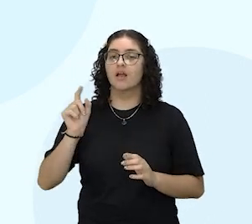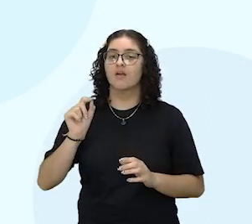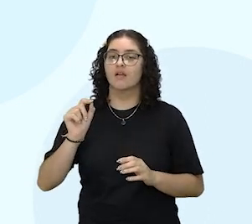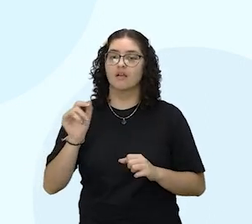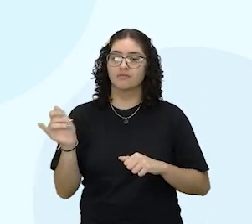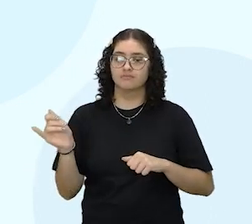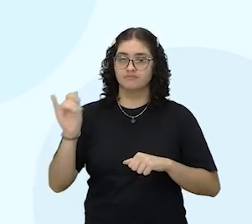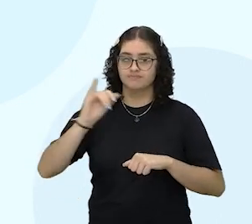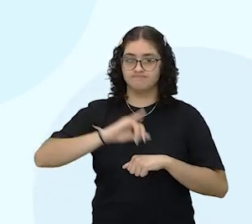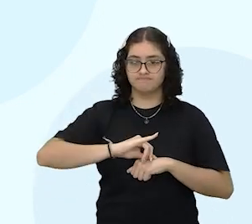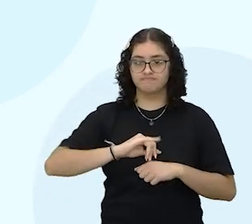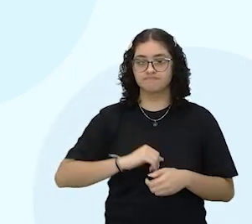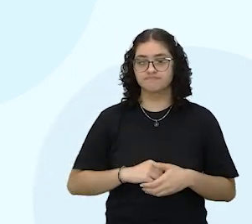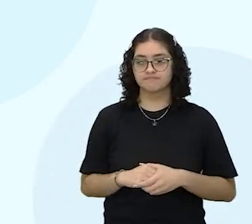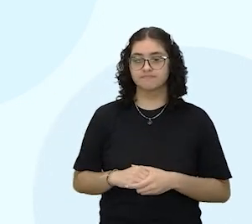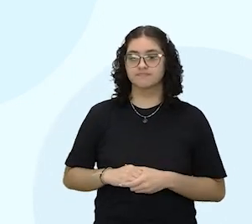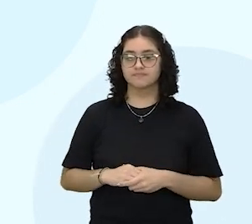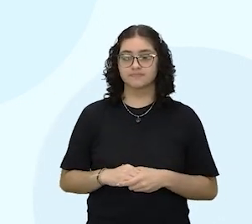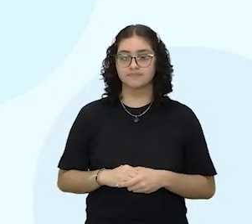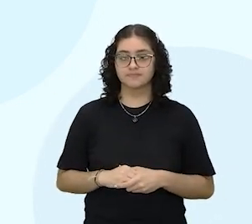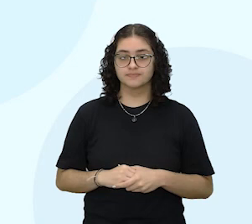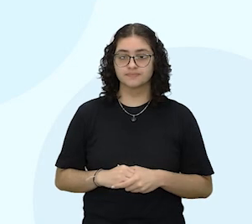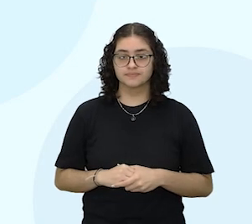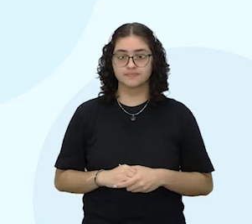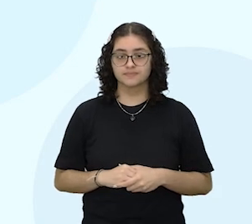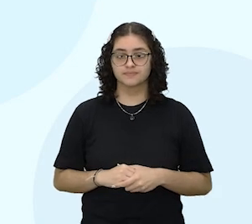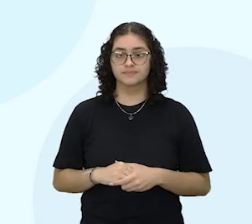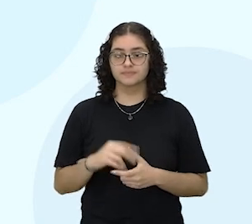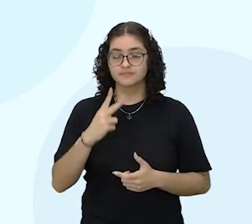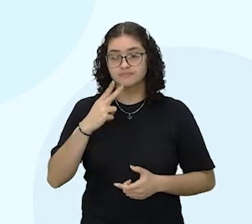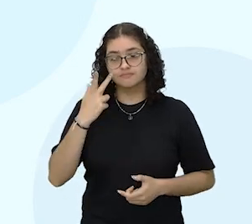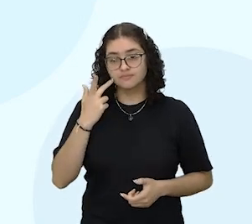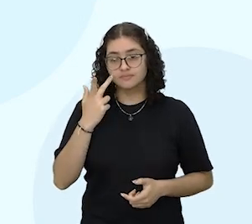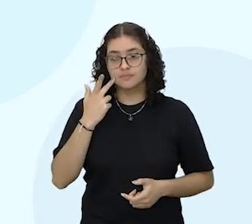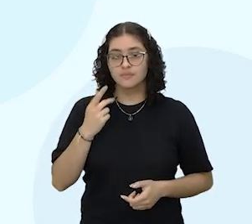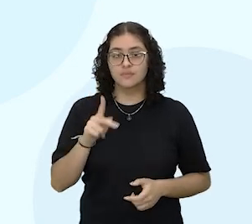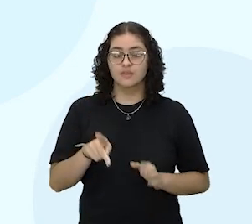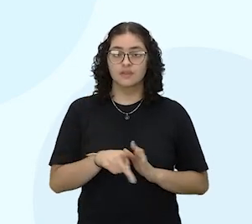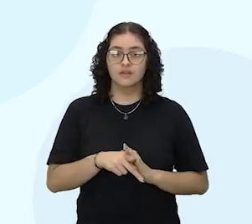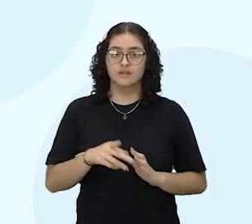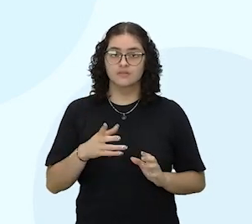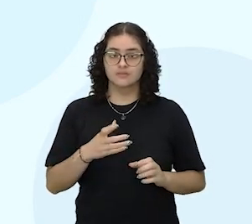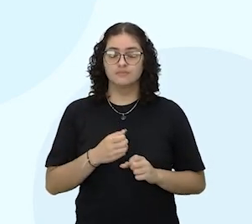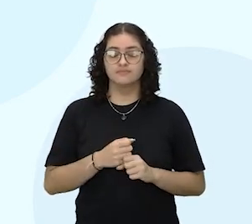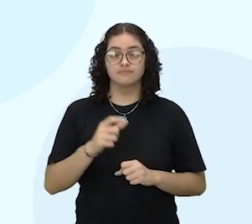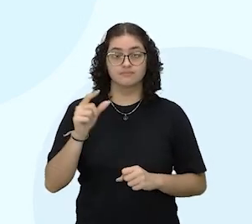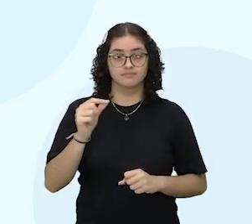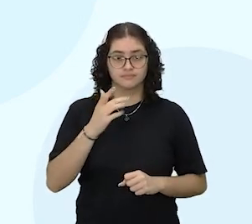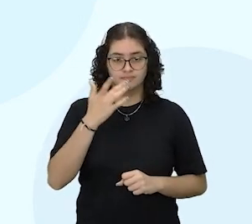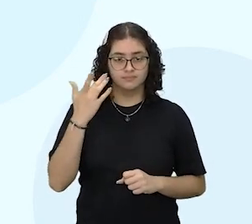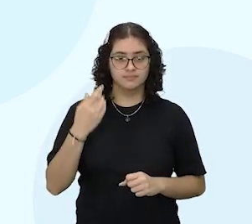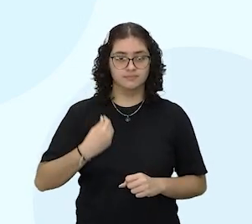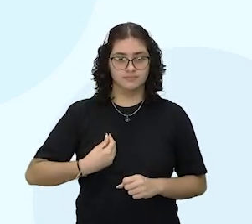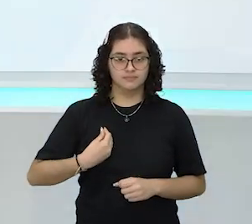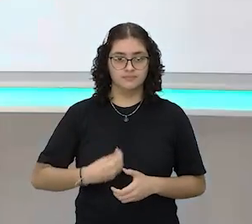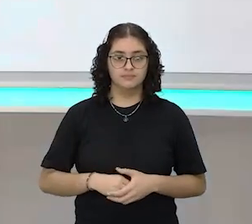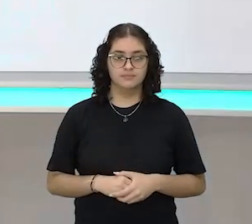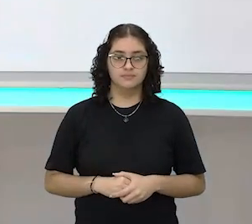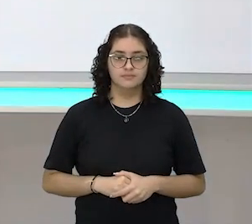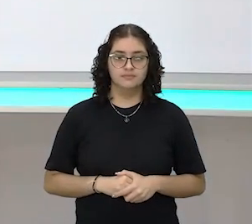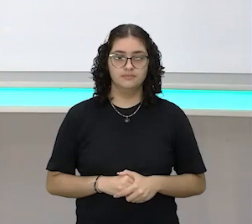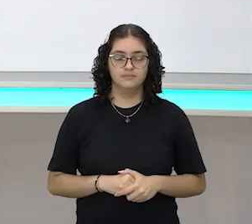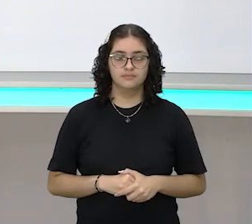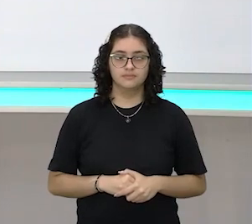outras cidades, acaba sendo bem mais tranquilo, com uma quantidade muito menor de habitantes, né? Pessoal, pode voltar em